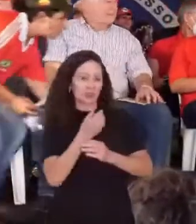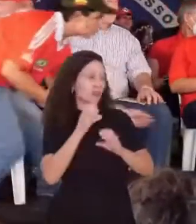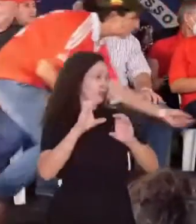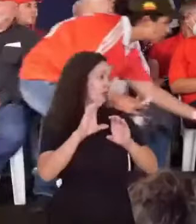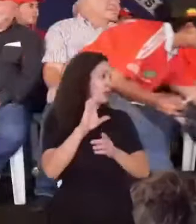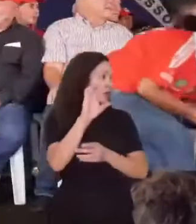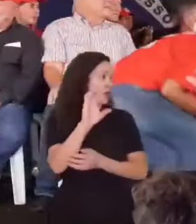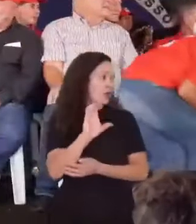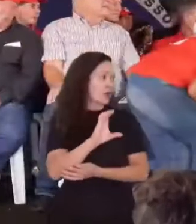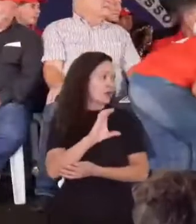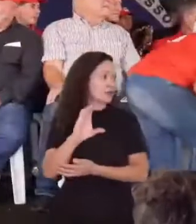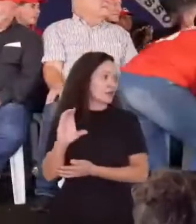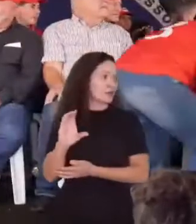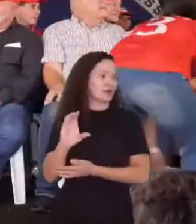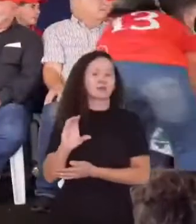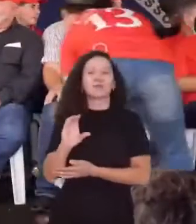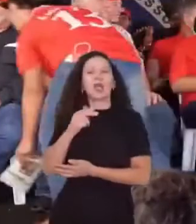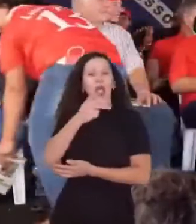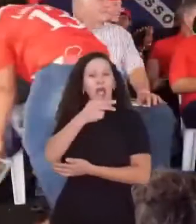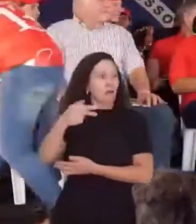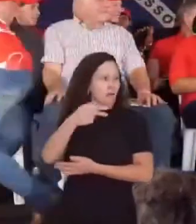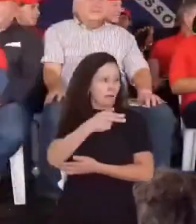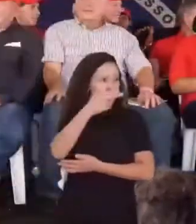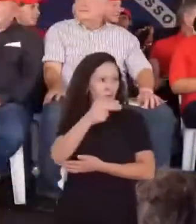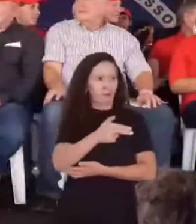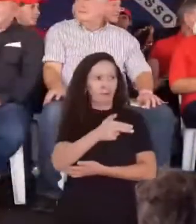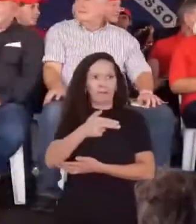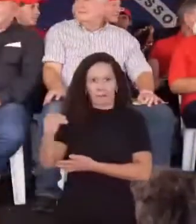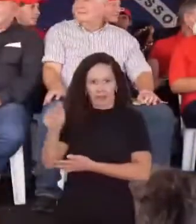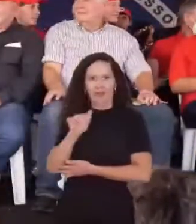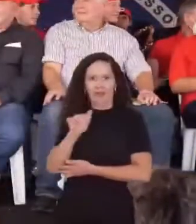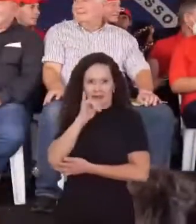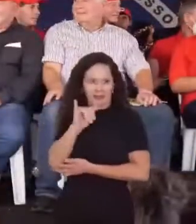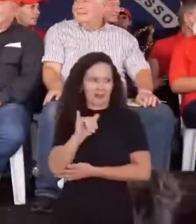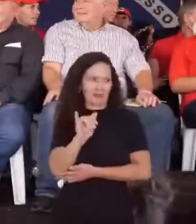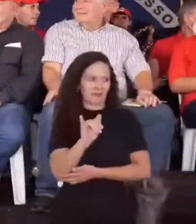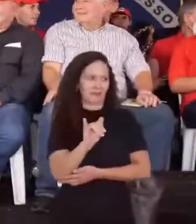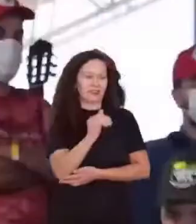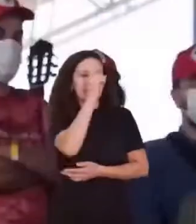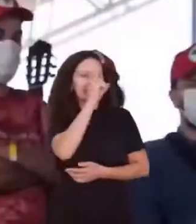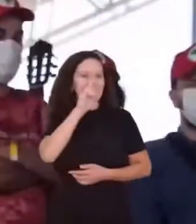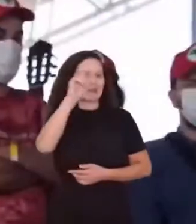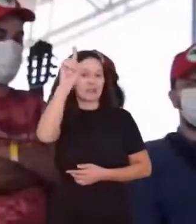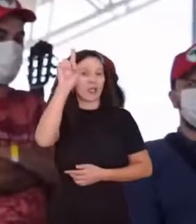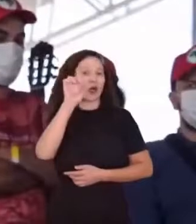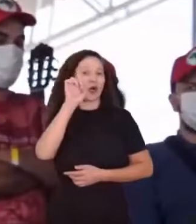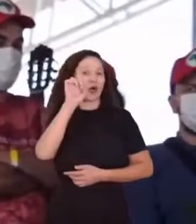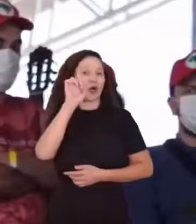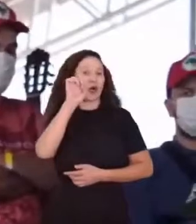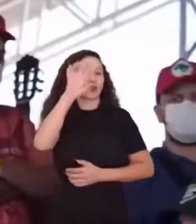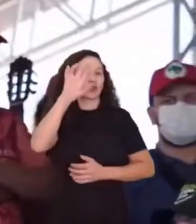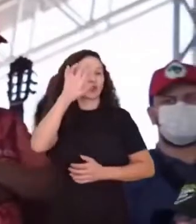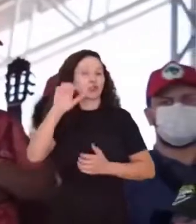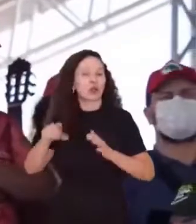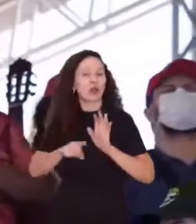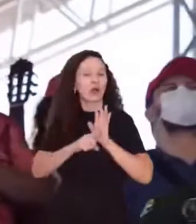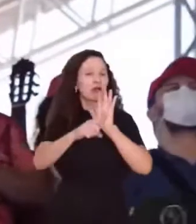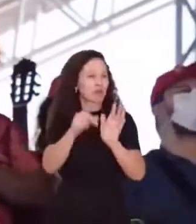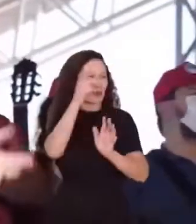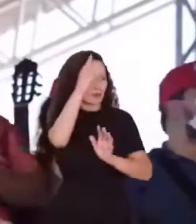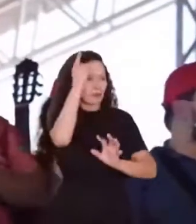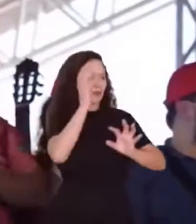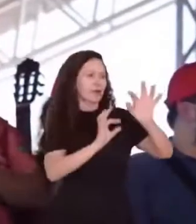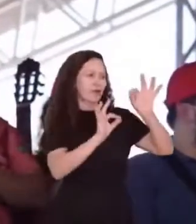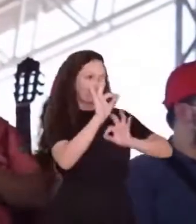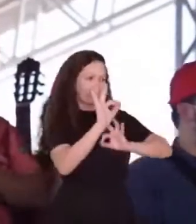lá o João, eles diziam para nós, Deus só ajuda a quem se organiza.